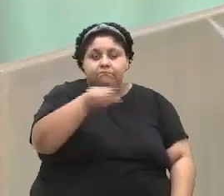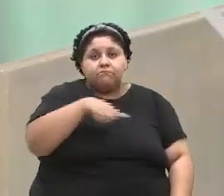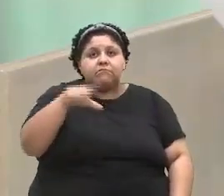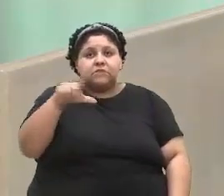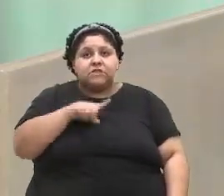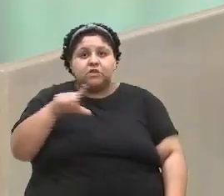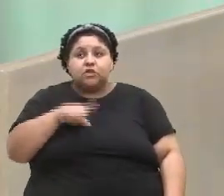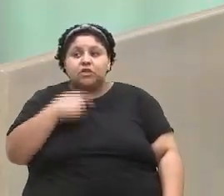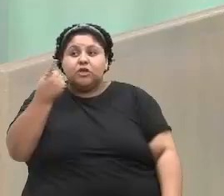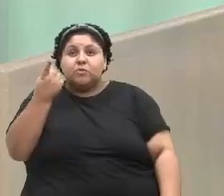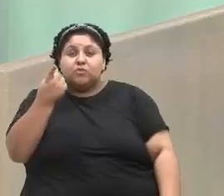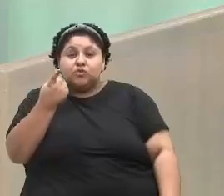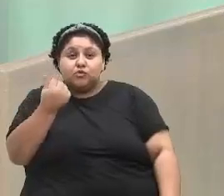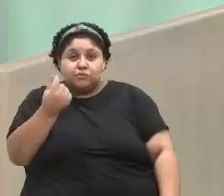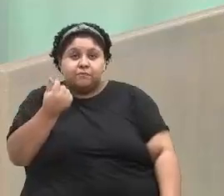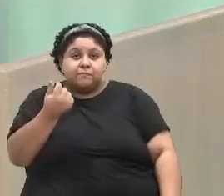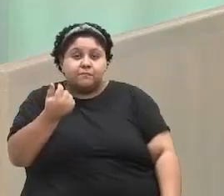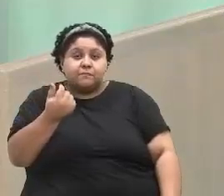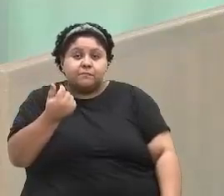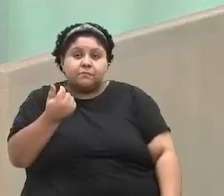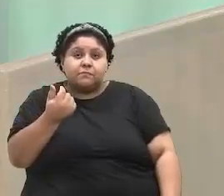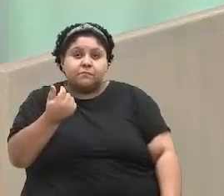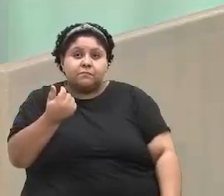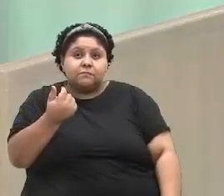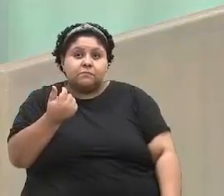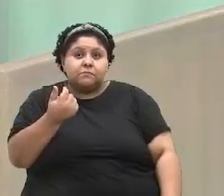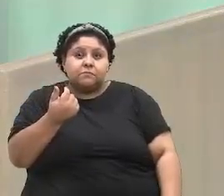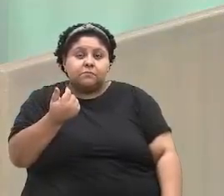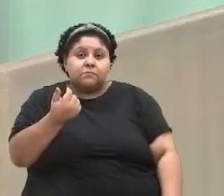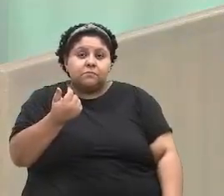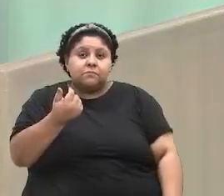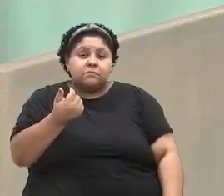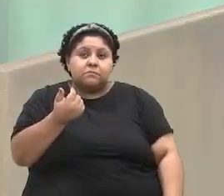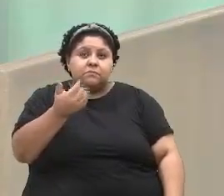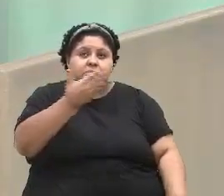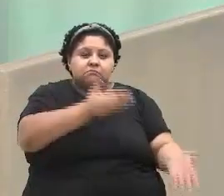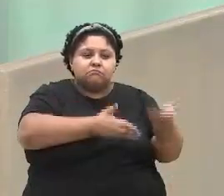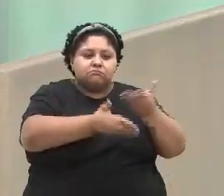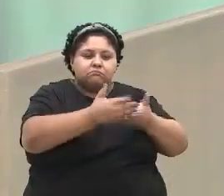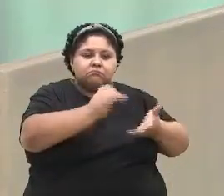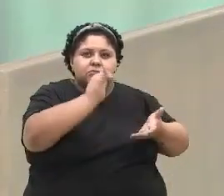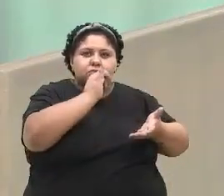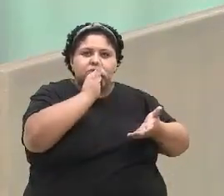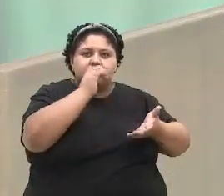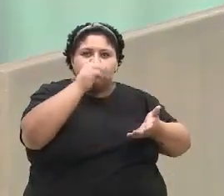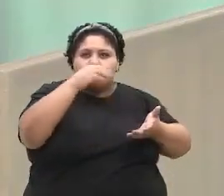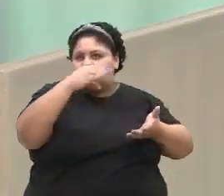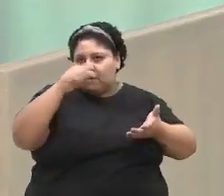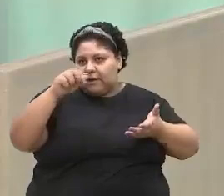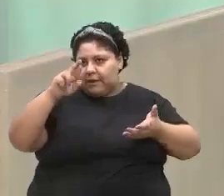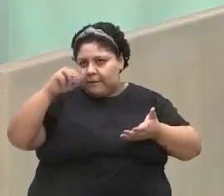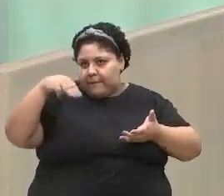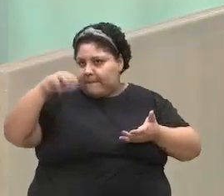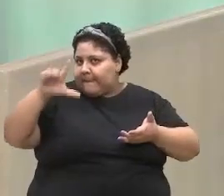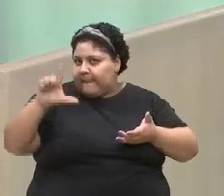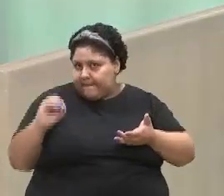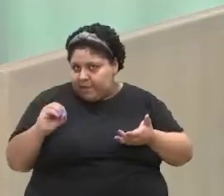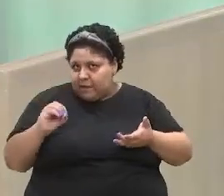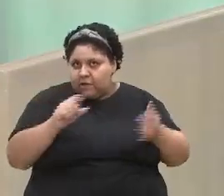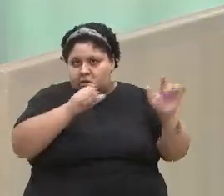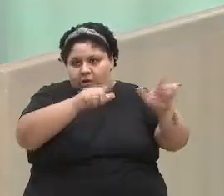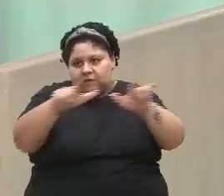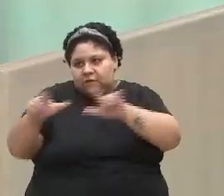recurso do Ministério da Integração. Por exemplo, Monte Carmelo, ou essas áreas que estão